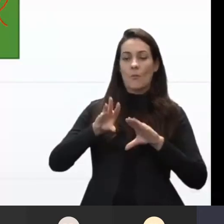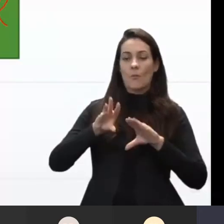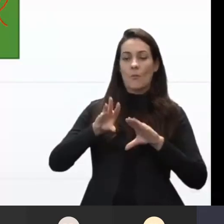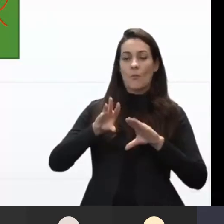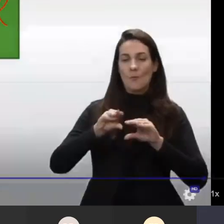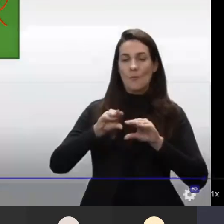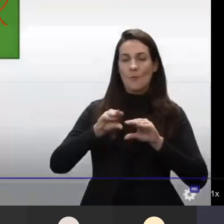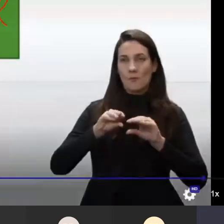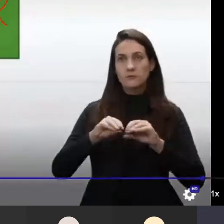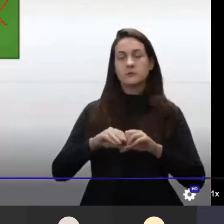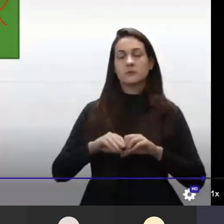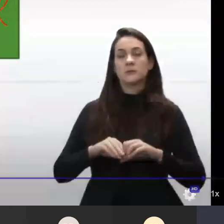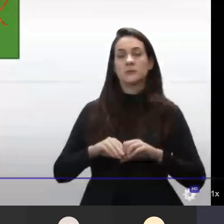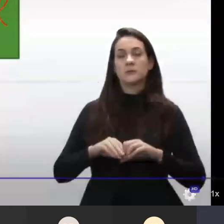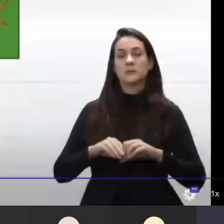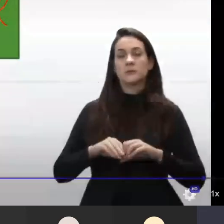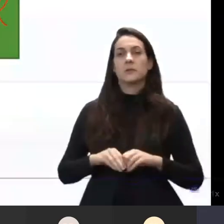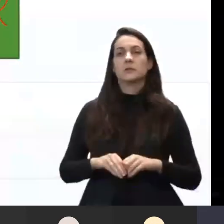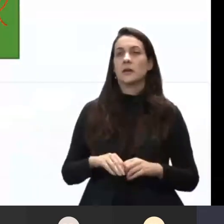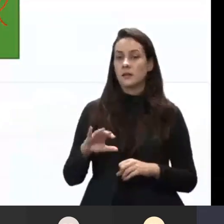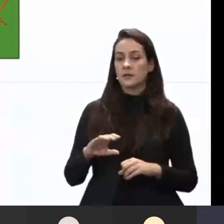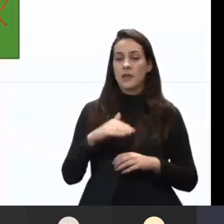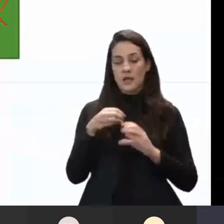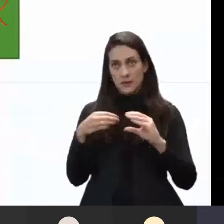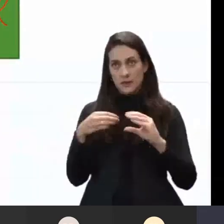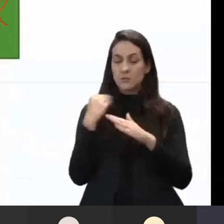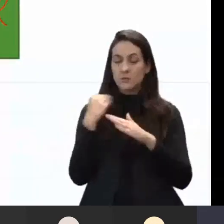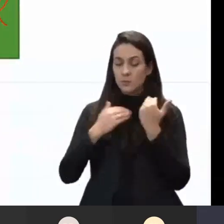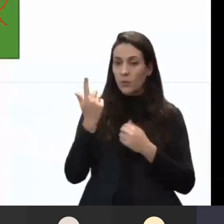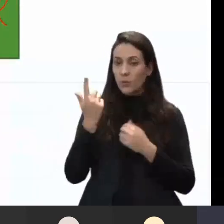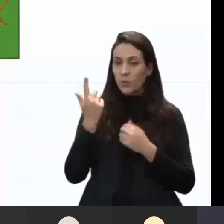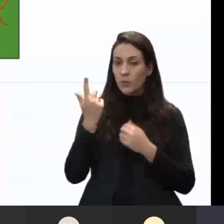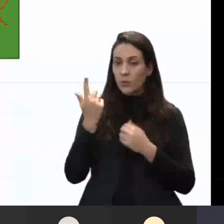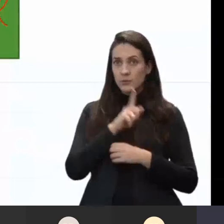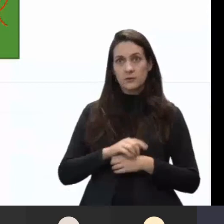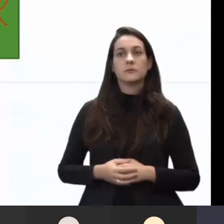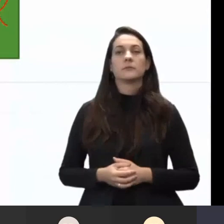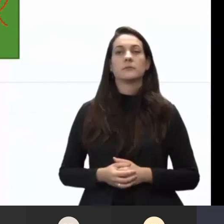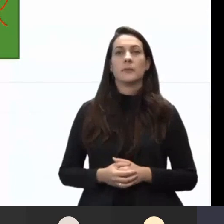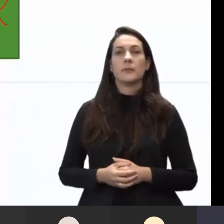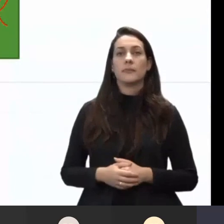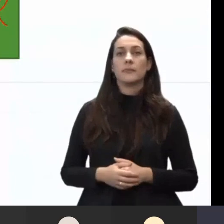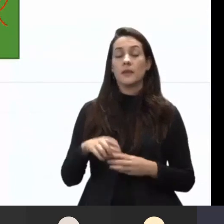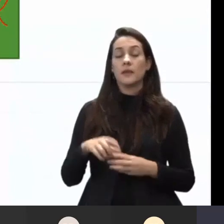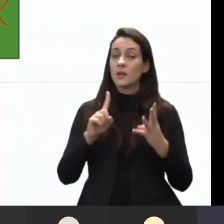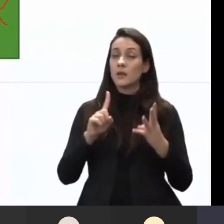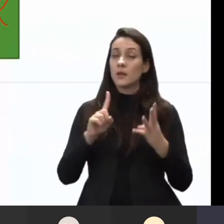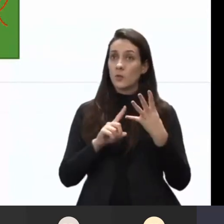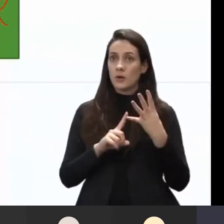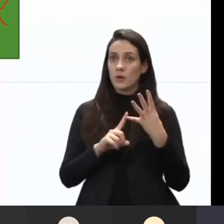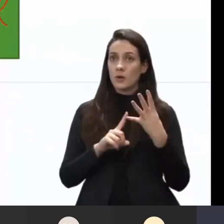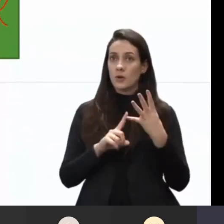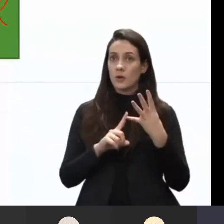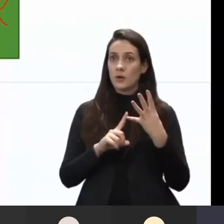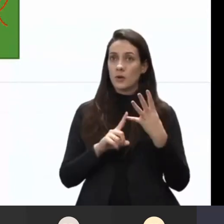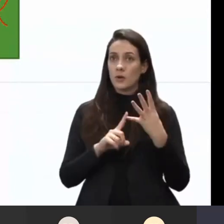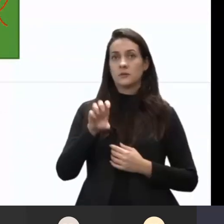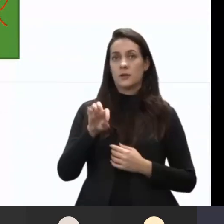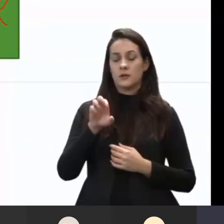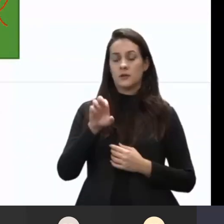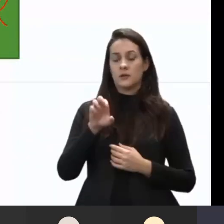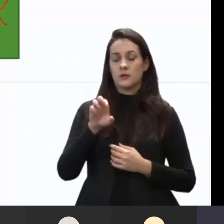provocar a lise, vai provocar a morte da célula. E a solução 4, o detergente.